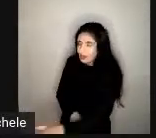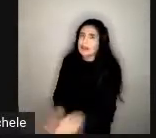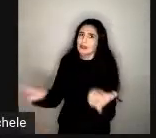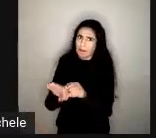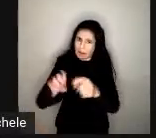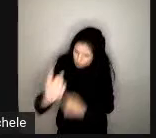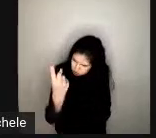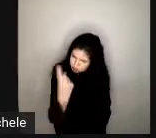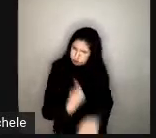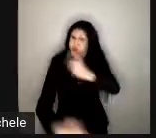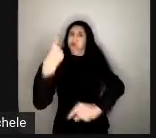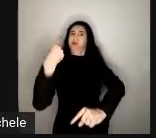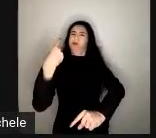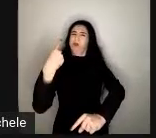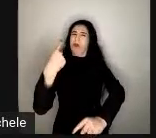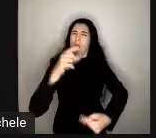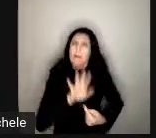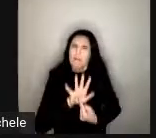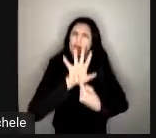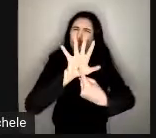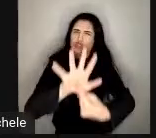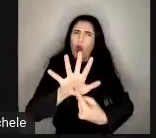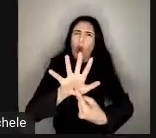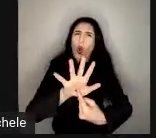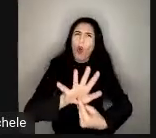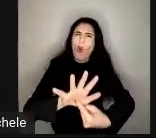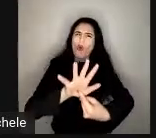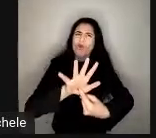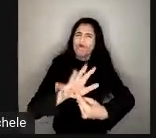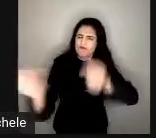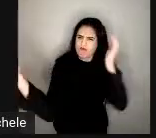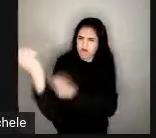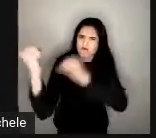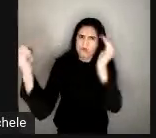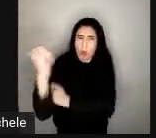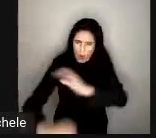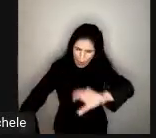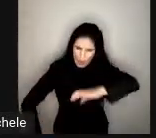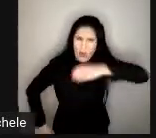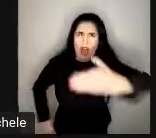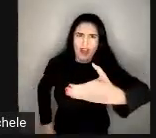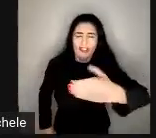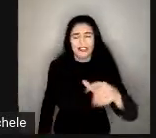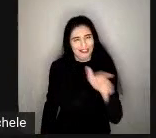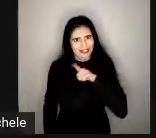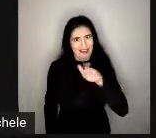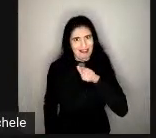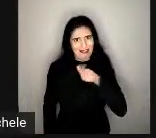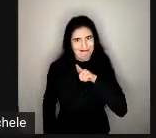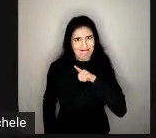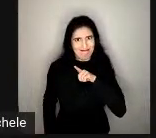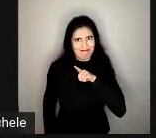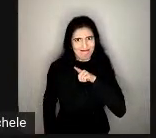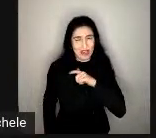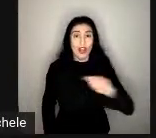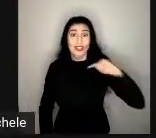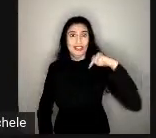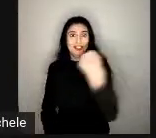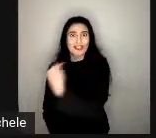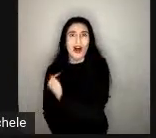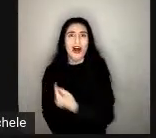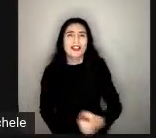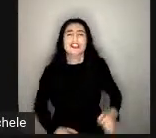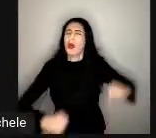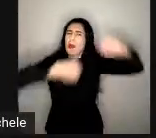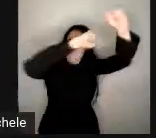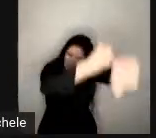Você mostrou a sua força. Parabéns. Olha, desculpe, Hugo, mas nós somos muito poderosas. Nós